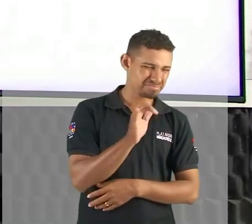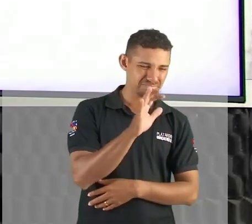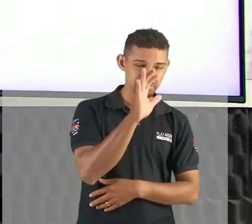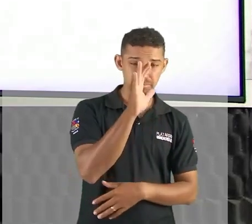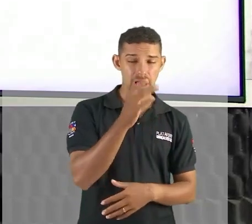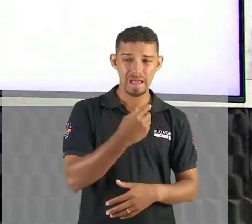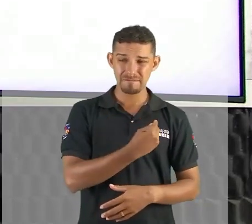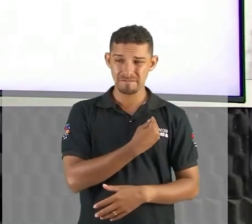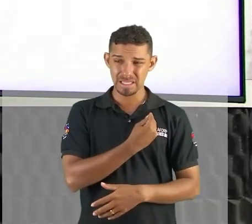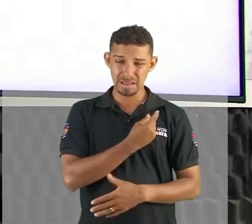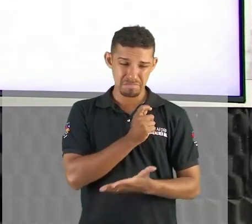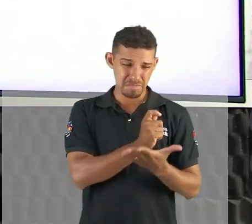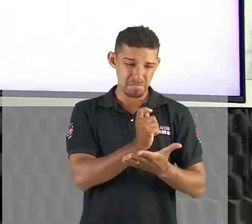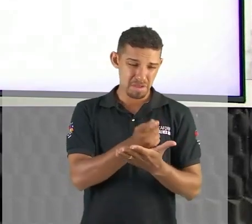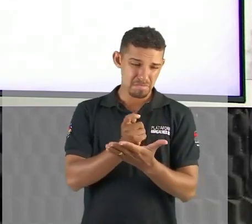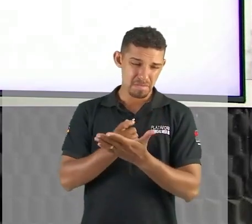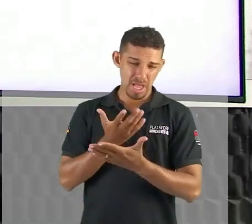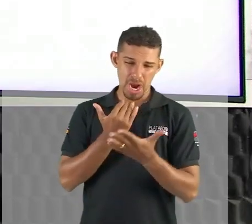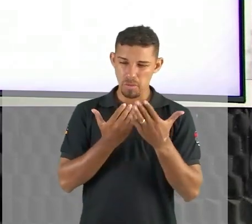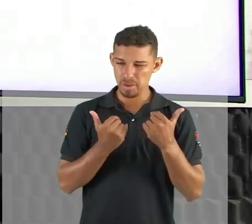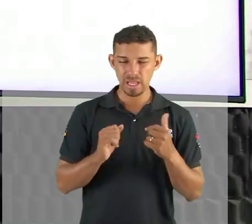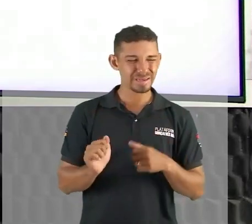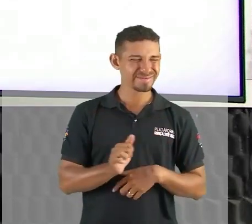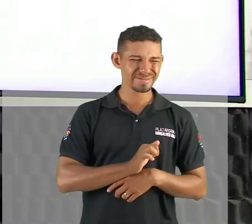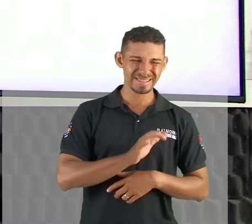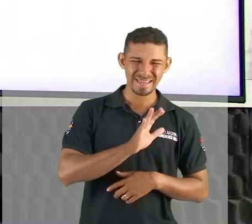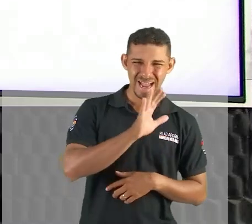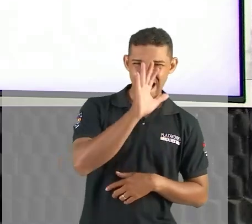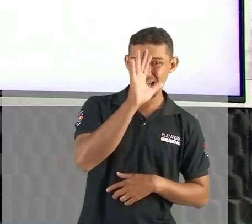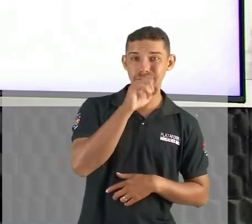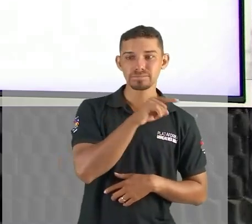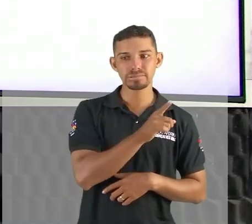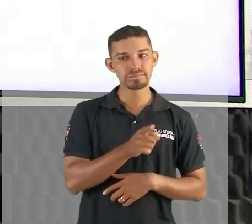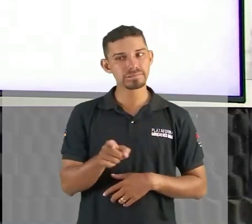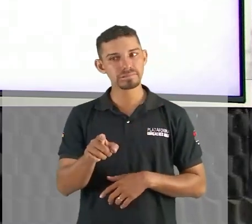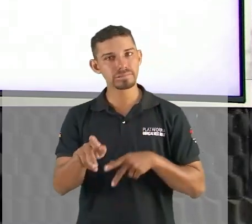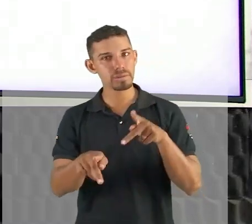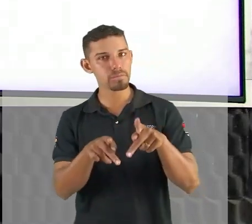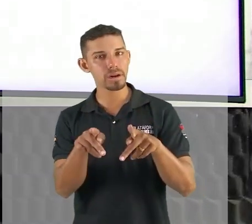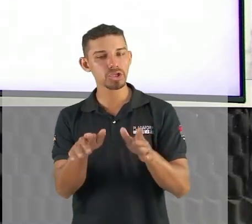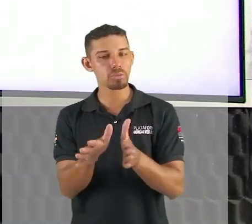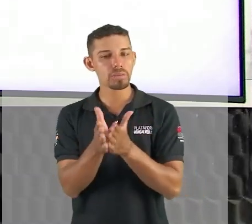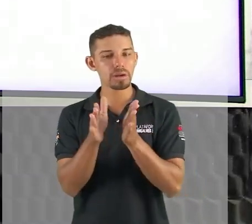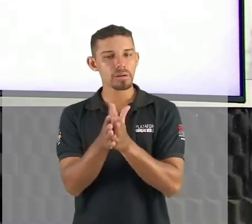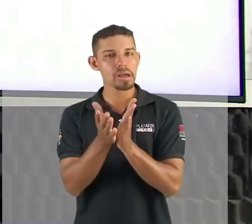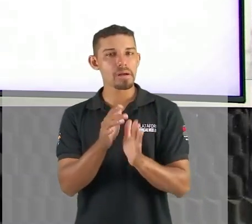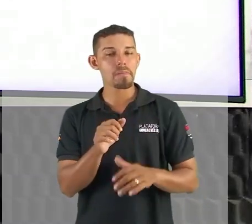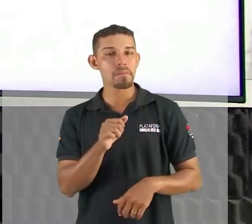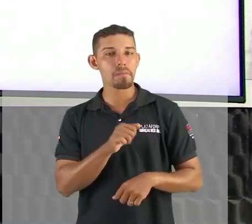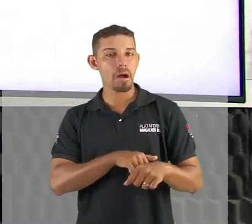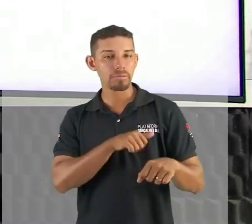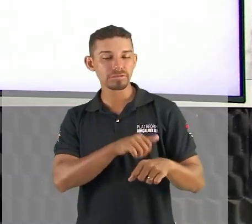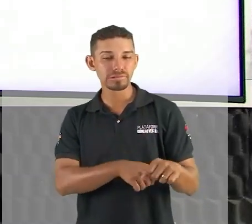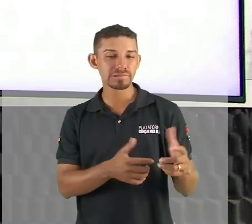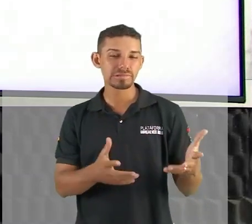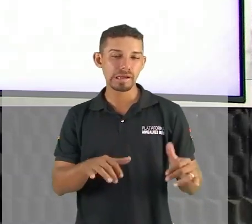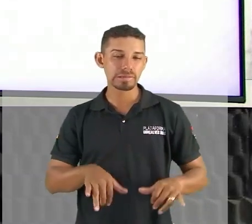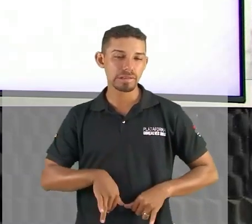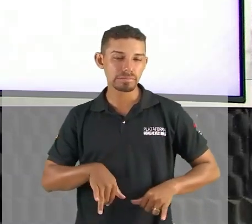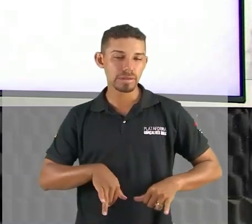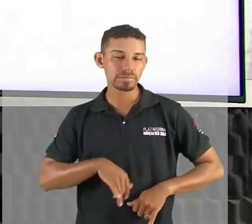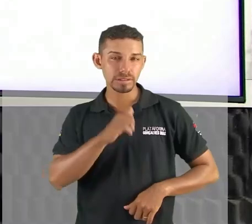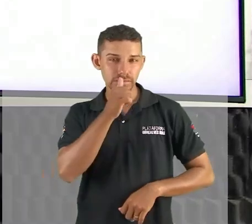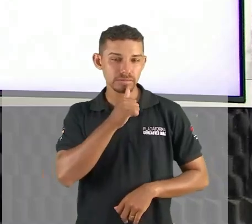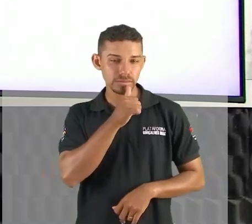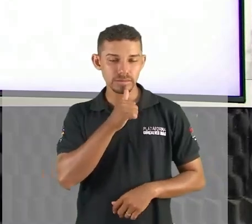isso, claro, atinge as massas, a população. E aí há um outro elemento naquela primeira imagem, que é a participação da